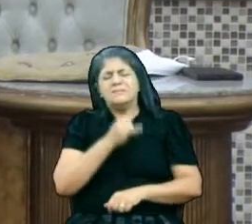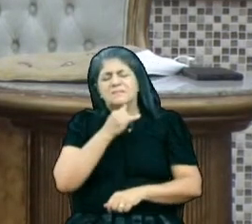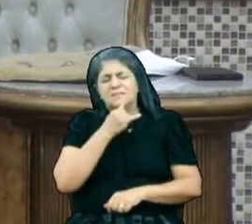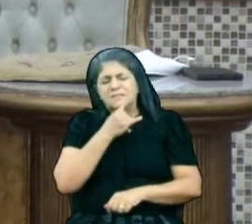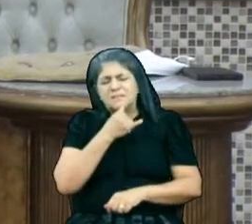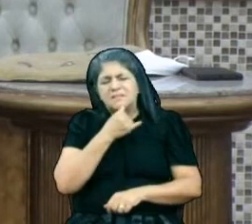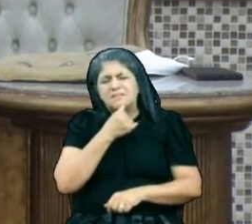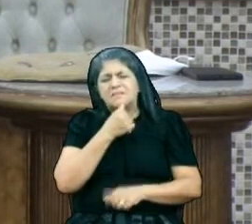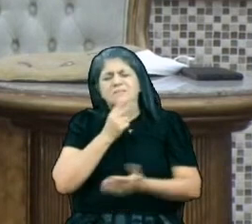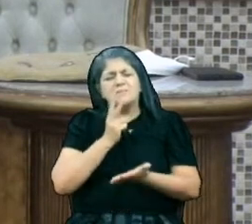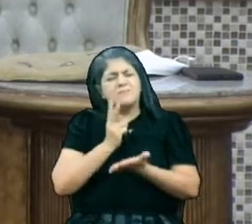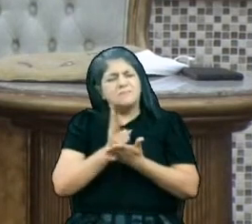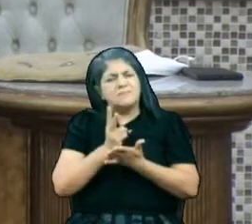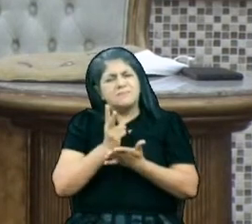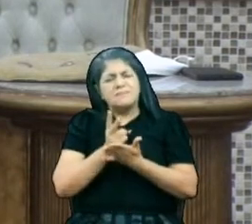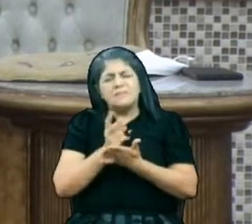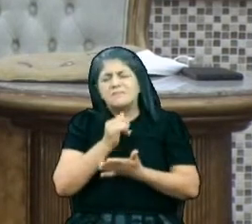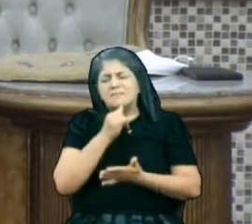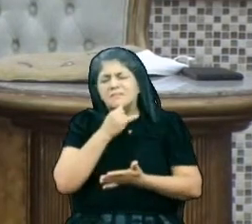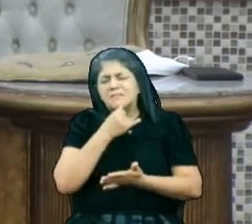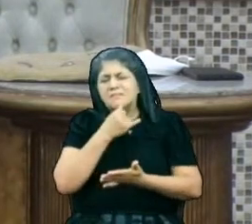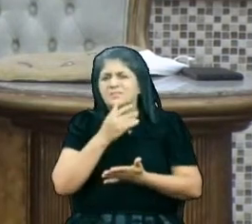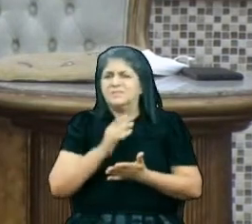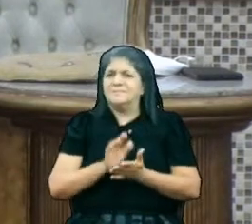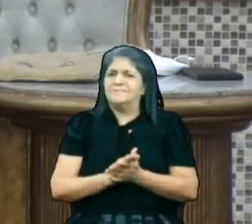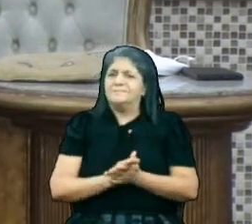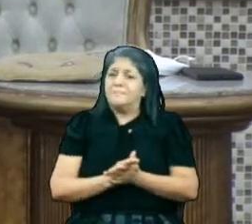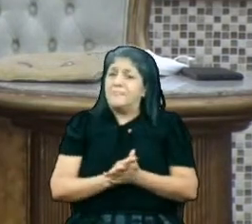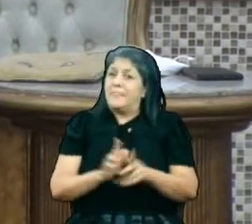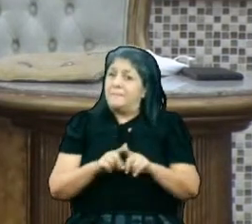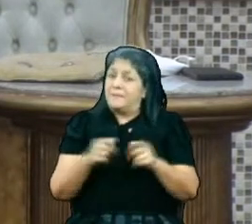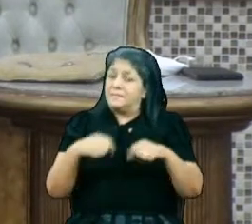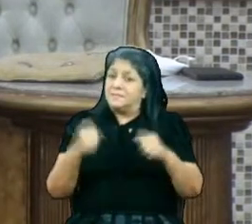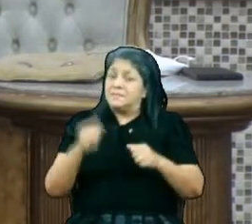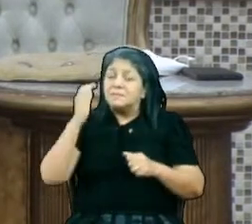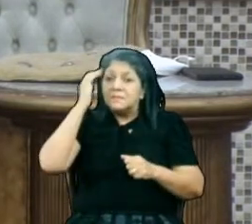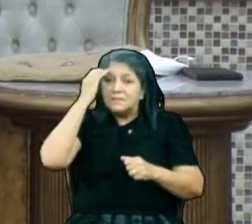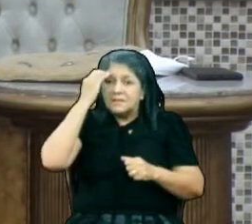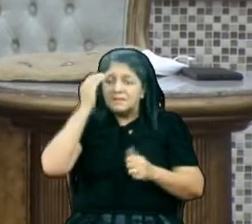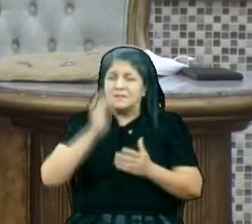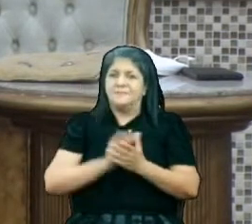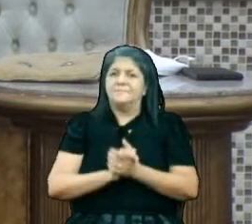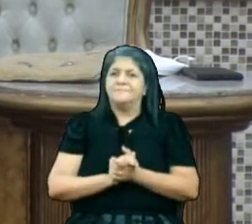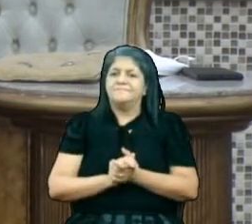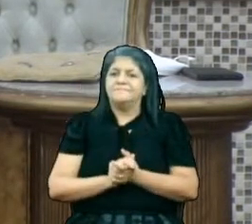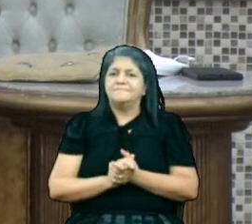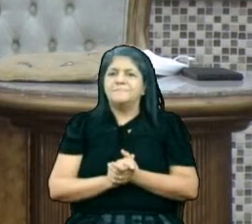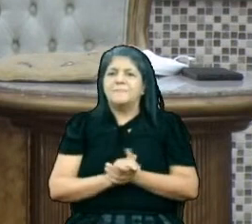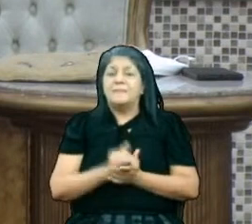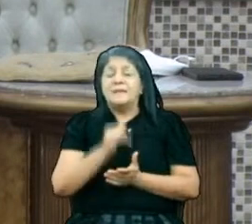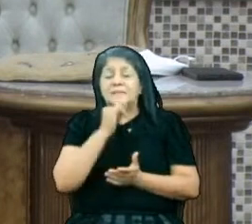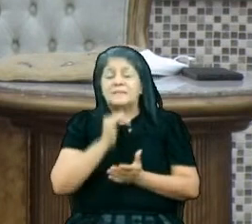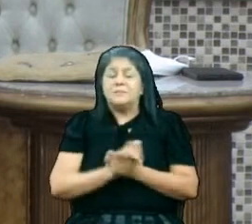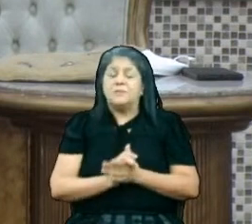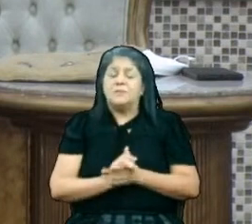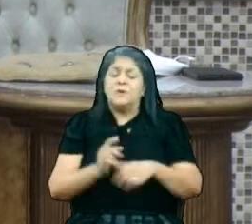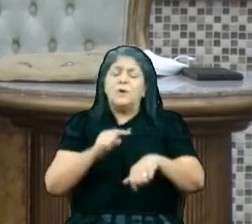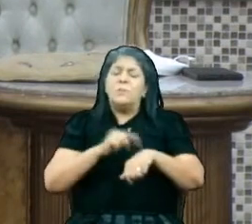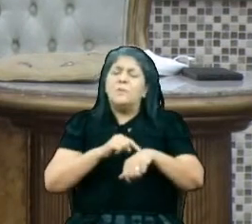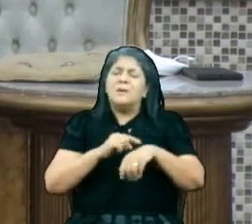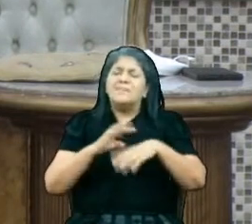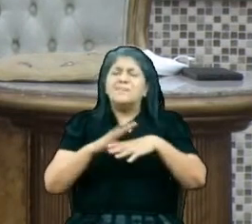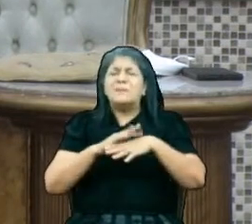motivos externos motivos internos e eu relaciono aqui por exemplo enfermidades